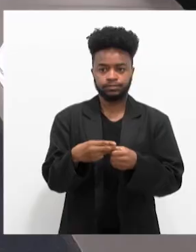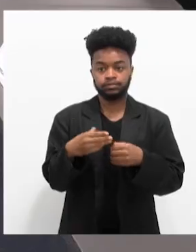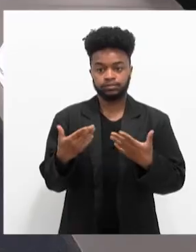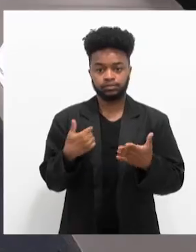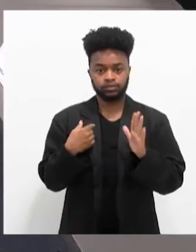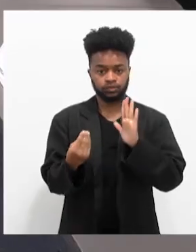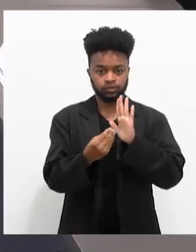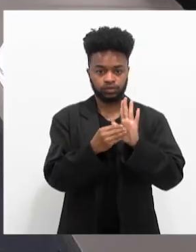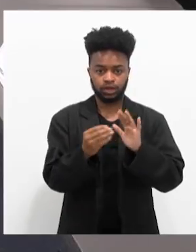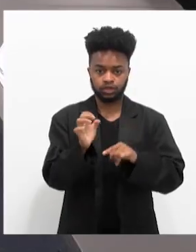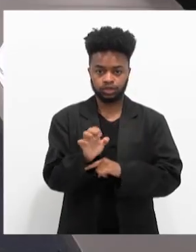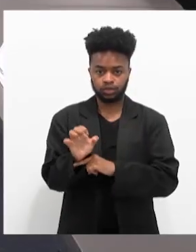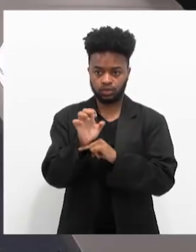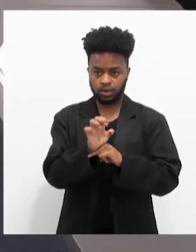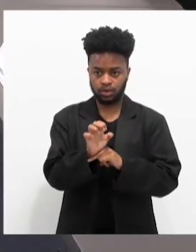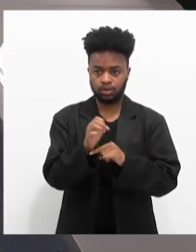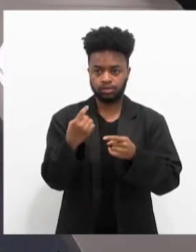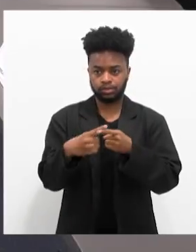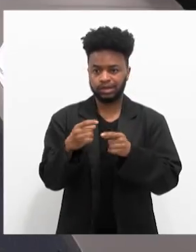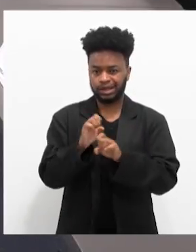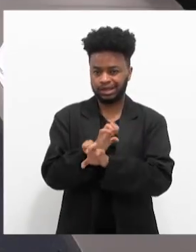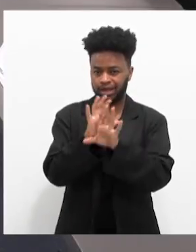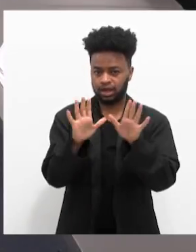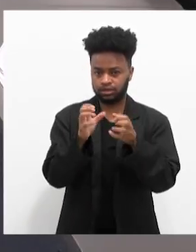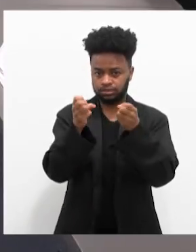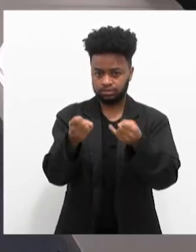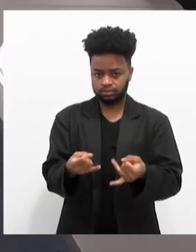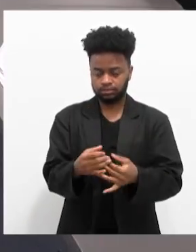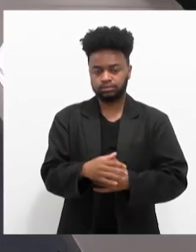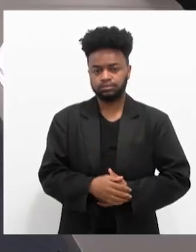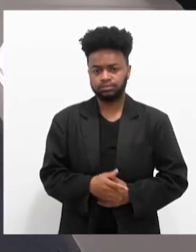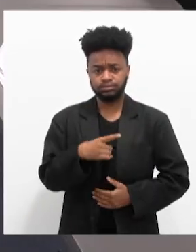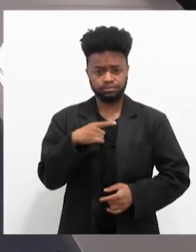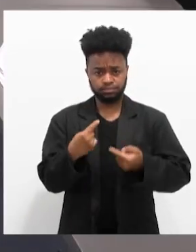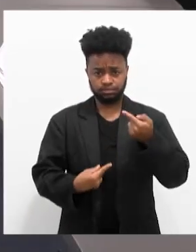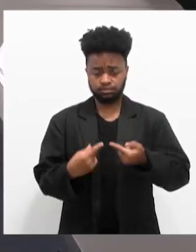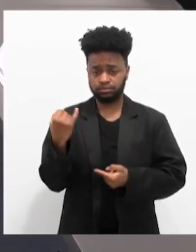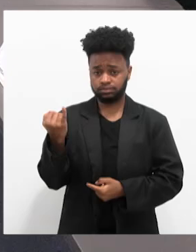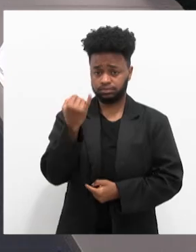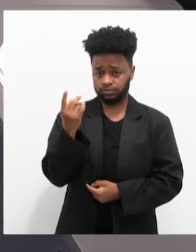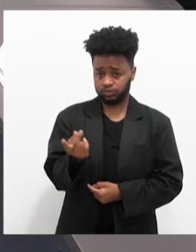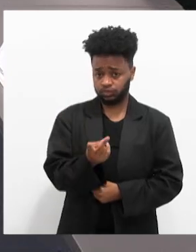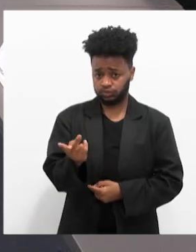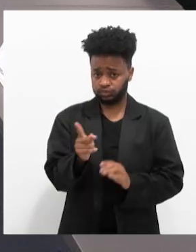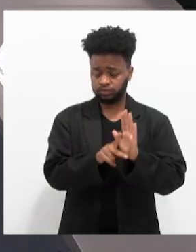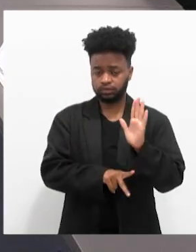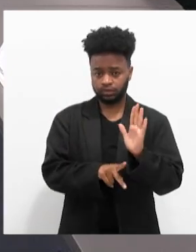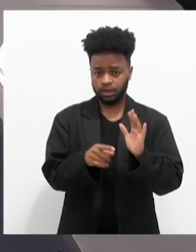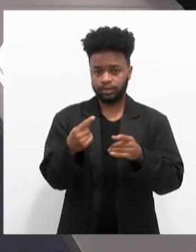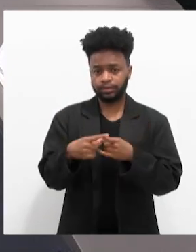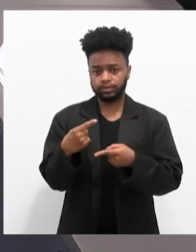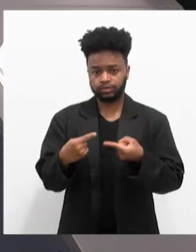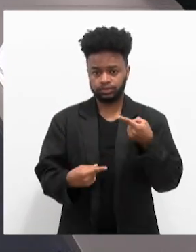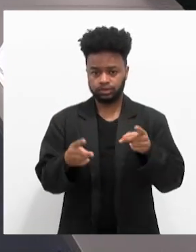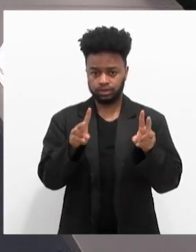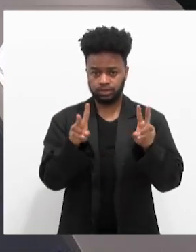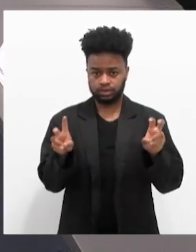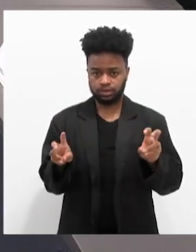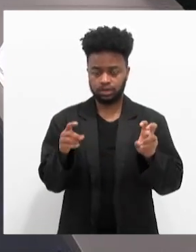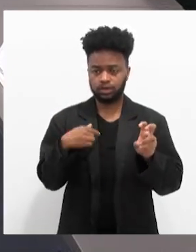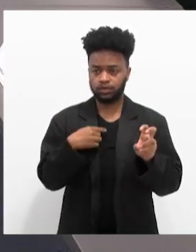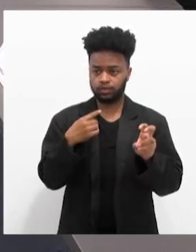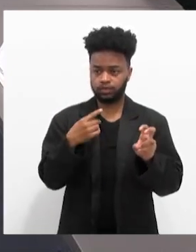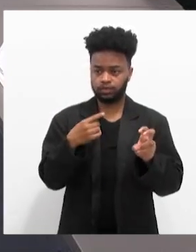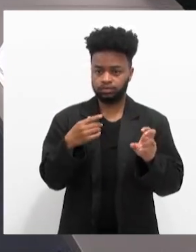coloquei estaduais, né, para poder ficar mais claro. Essa discussão é importante dos dois projetos, ainda para discutir a matéria. Eu suscitei aqui em